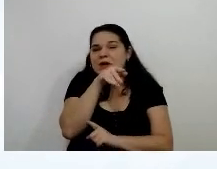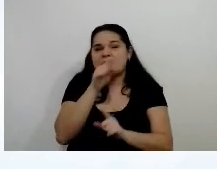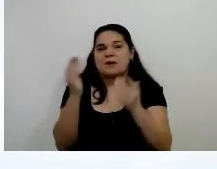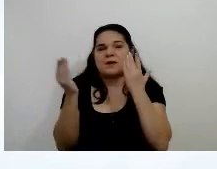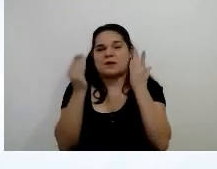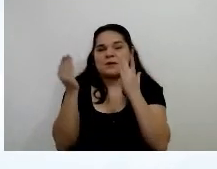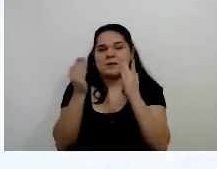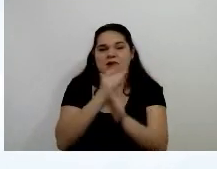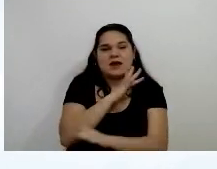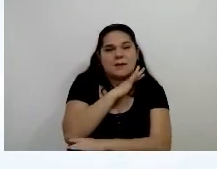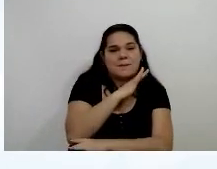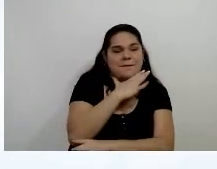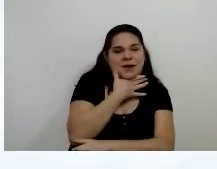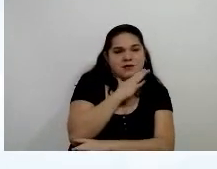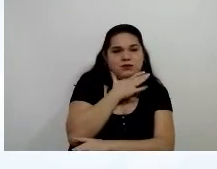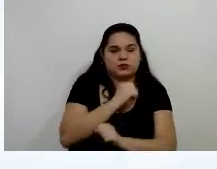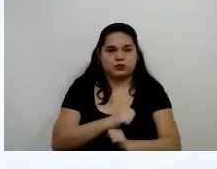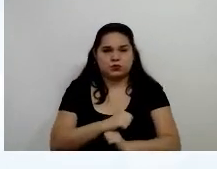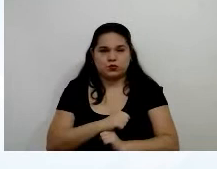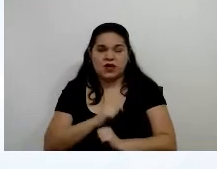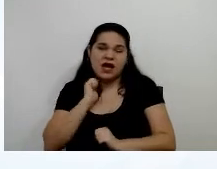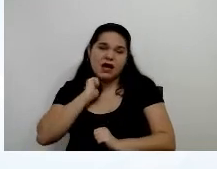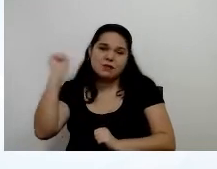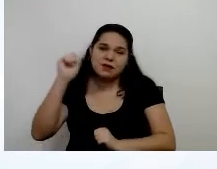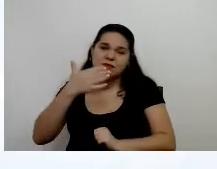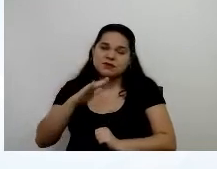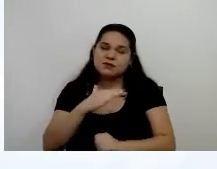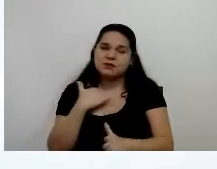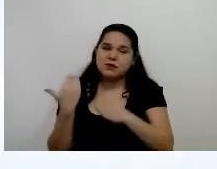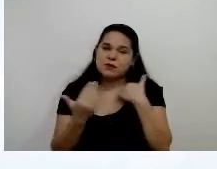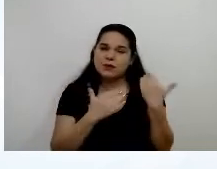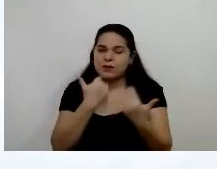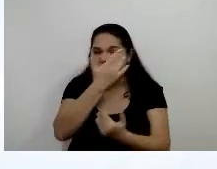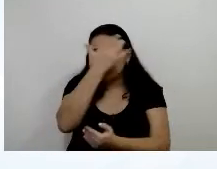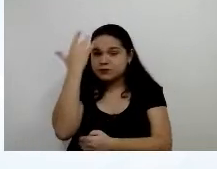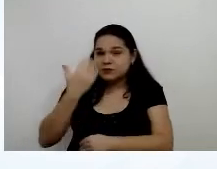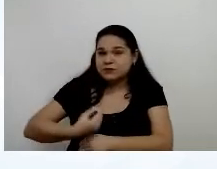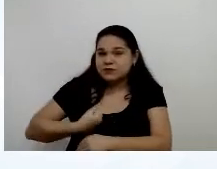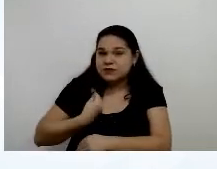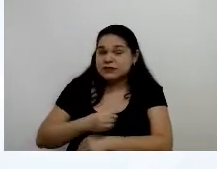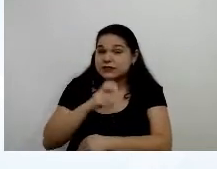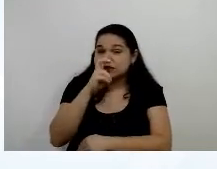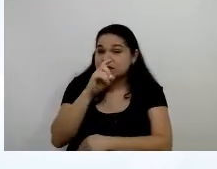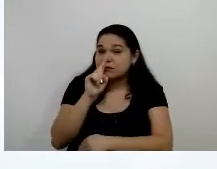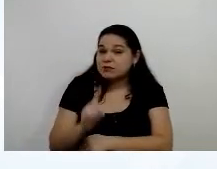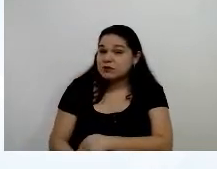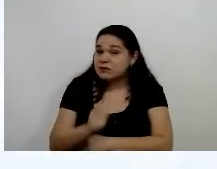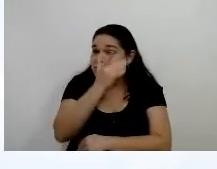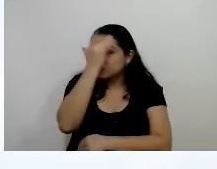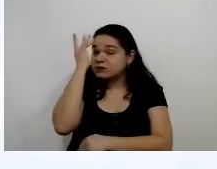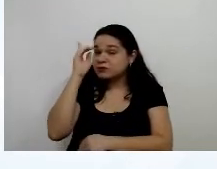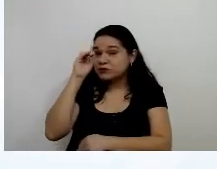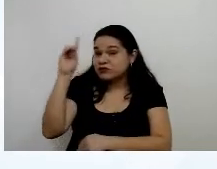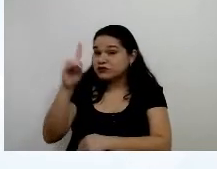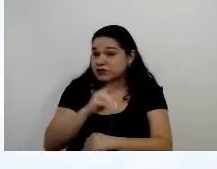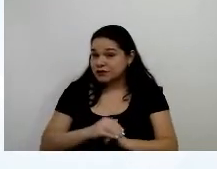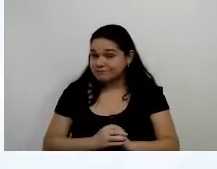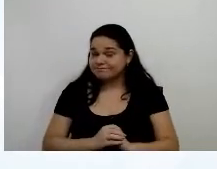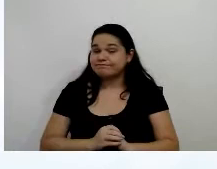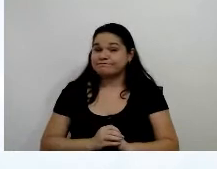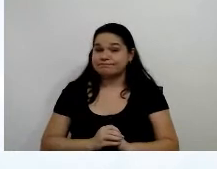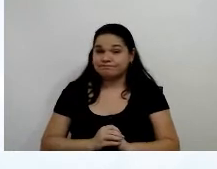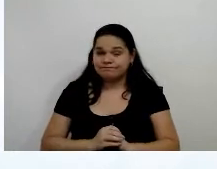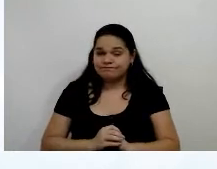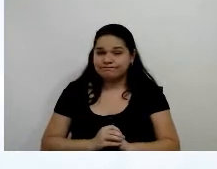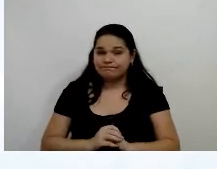poderemos ter um mês de abril com uma média de perda de vidas de 5.000 pessoas por dia. E o